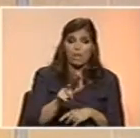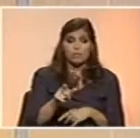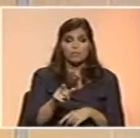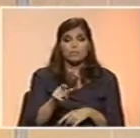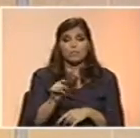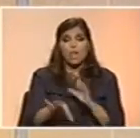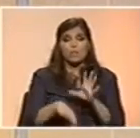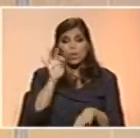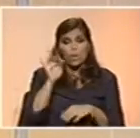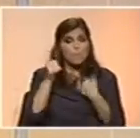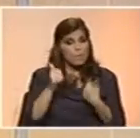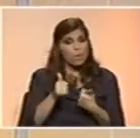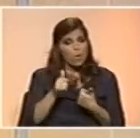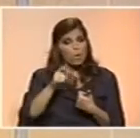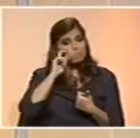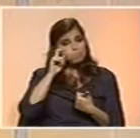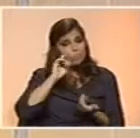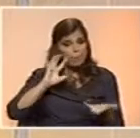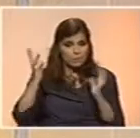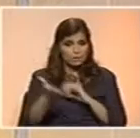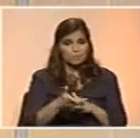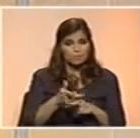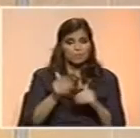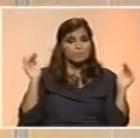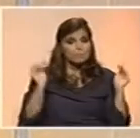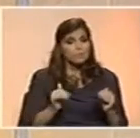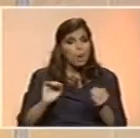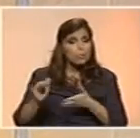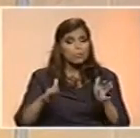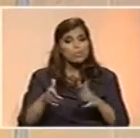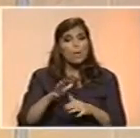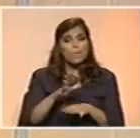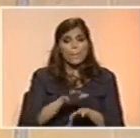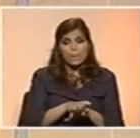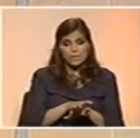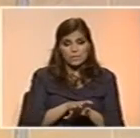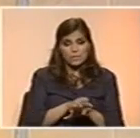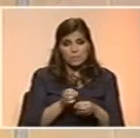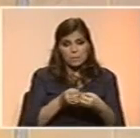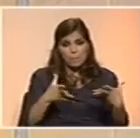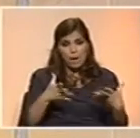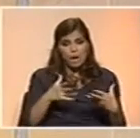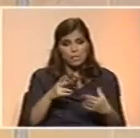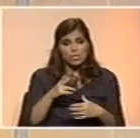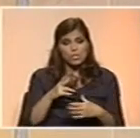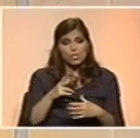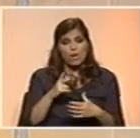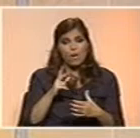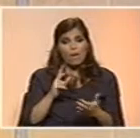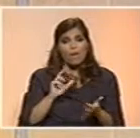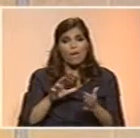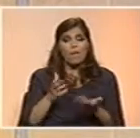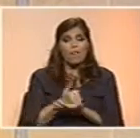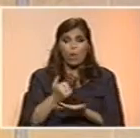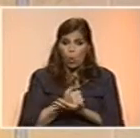é a opção certa. Diminui, em termos ambientais, porque reduz a produção de peixe, provavelmente vai aumentar a produção de legumes, também não sabemos ainda qual é o impacto.